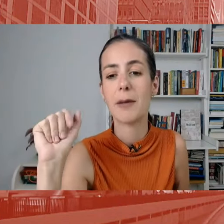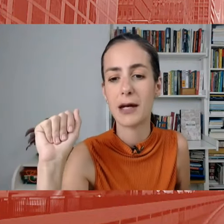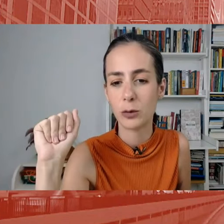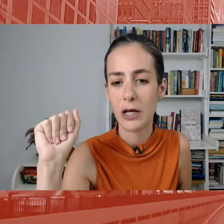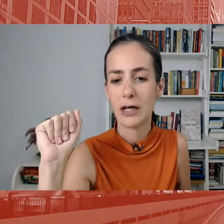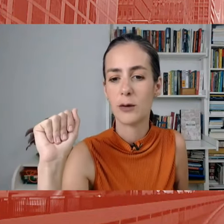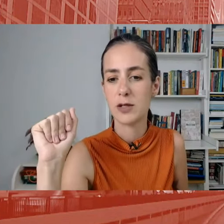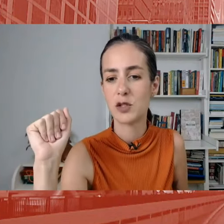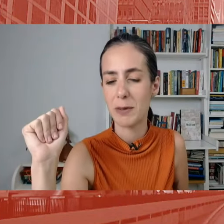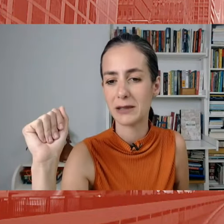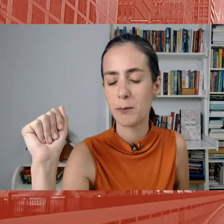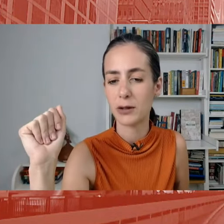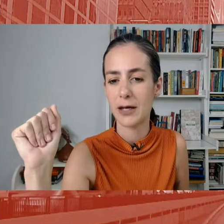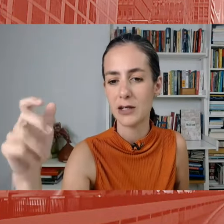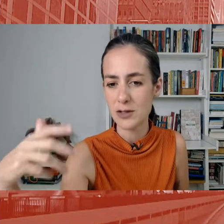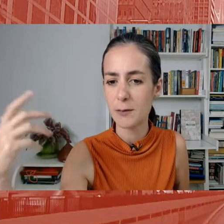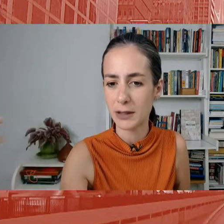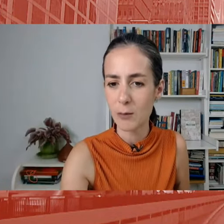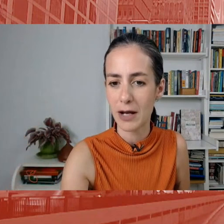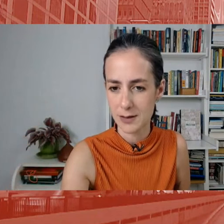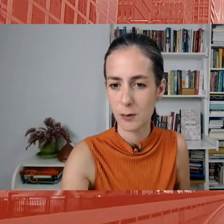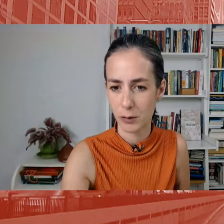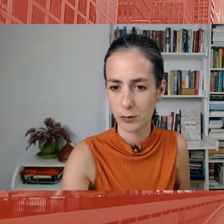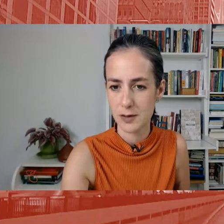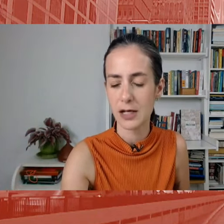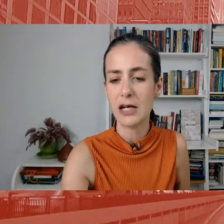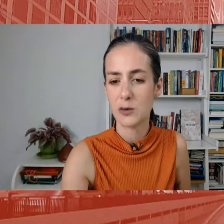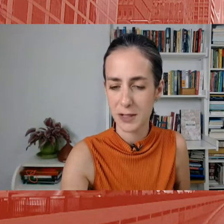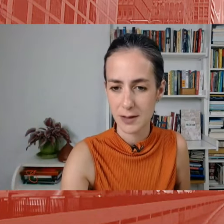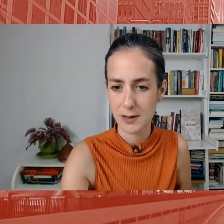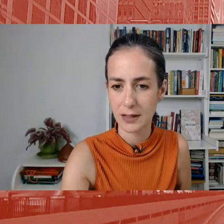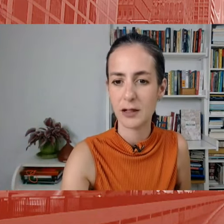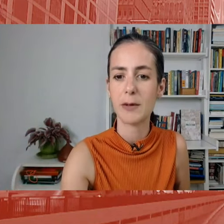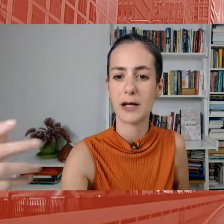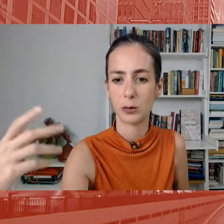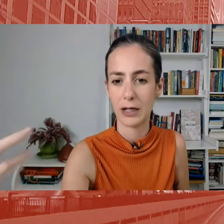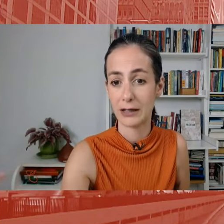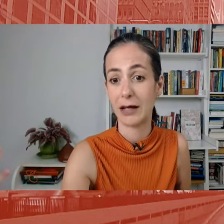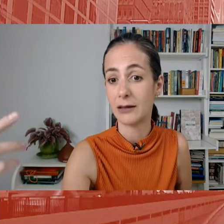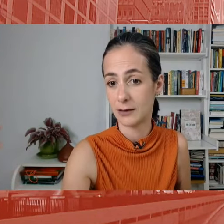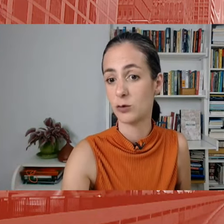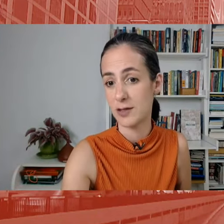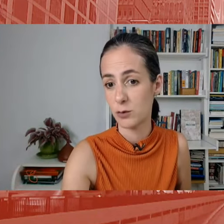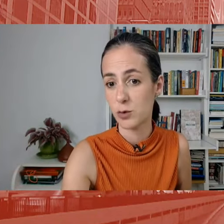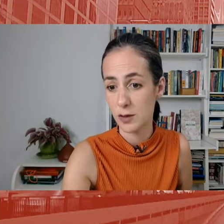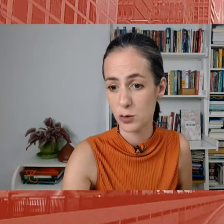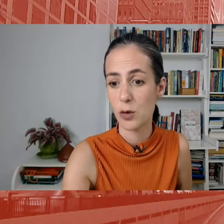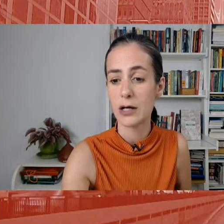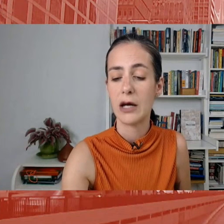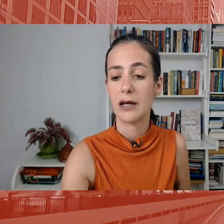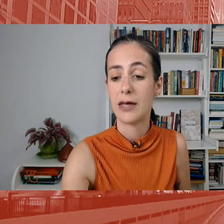Porque tem medo, inclusive, de perder poder. E a gente sabe que tem uma eleição para acontecer de presidência da Câmara. Arthur Lira está tentando fazer